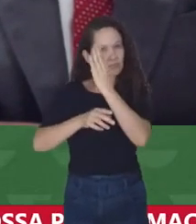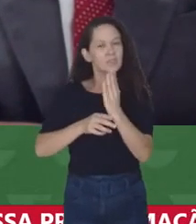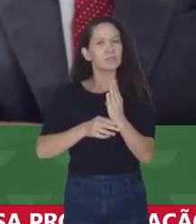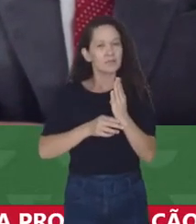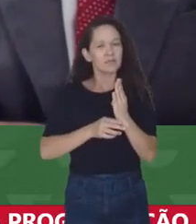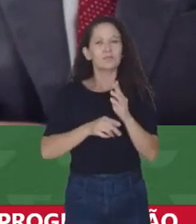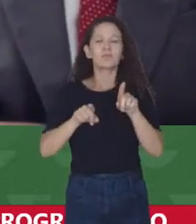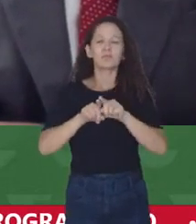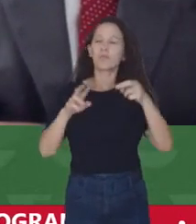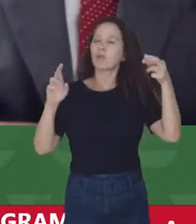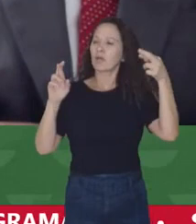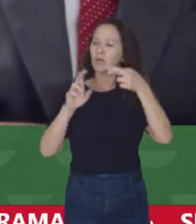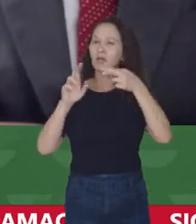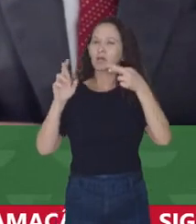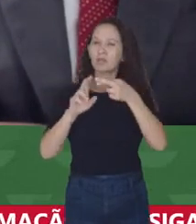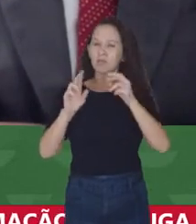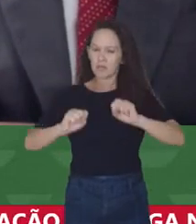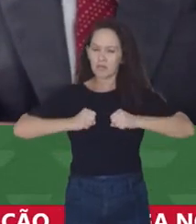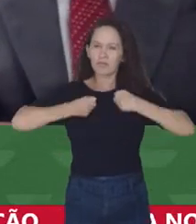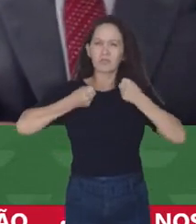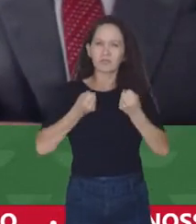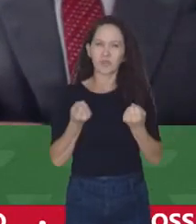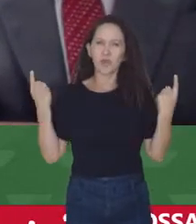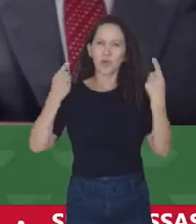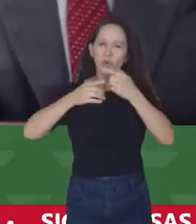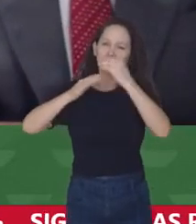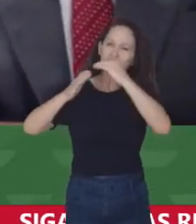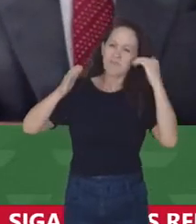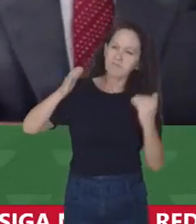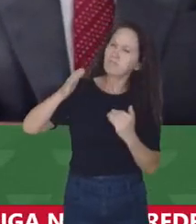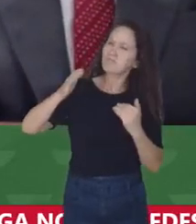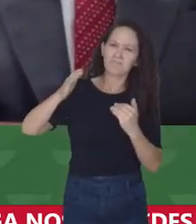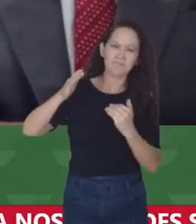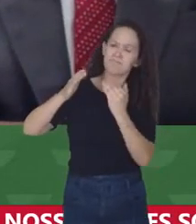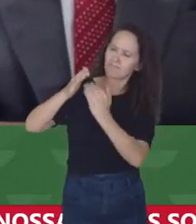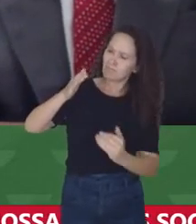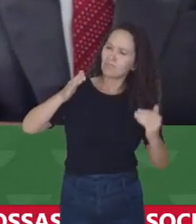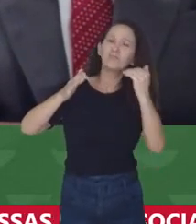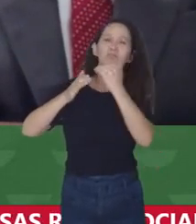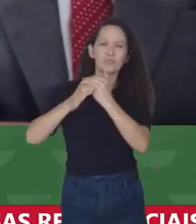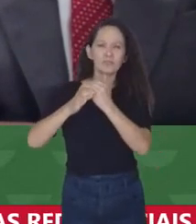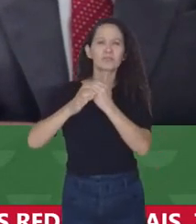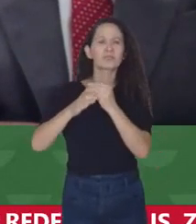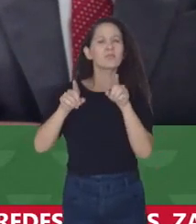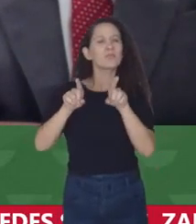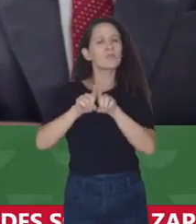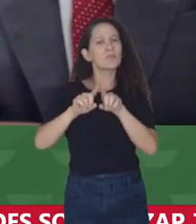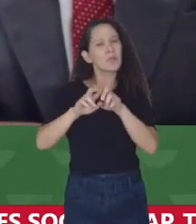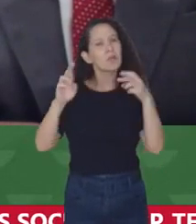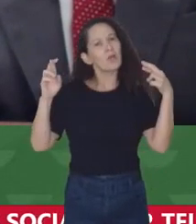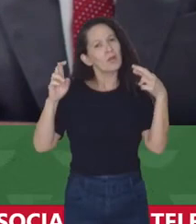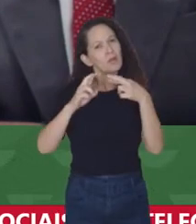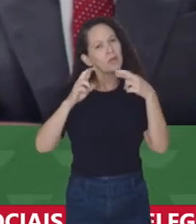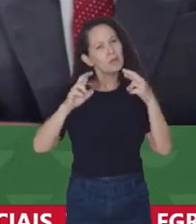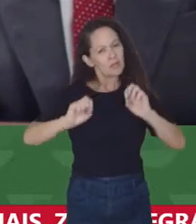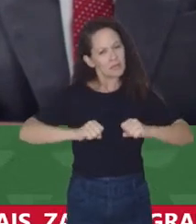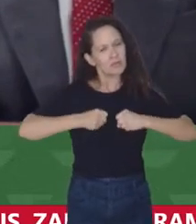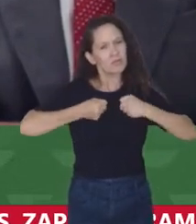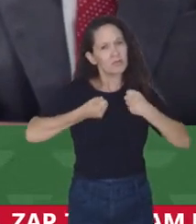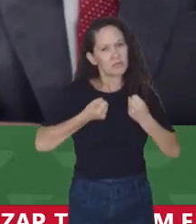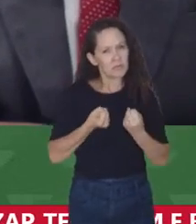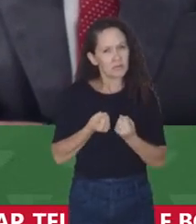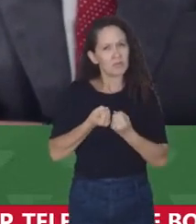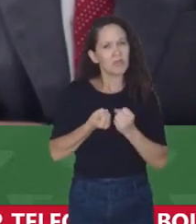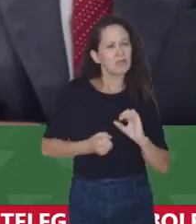em nome também do enfrentamento às desigualdades, em nome de enfrentamento